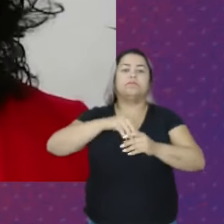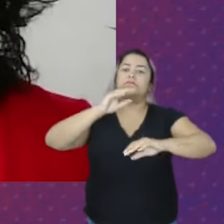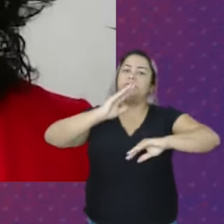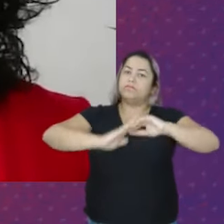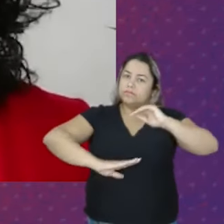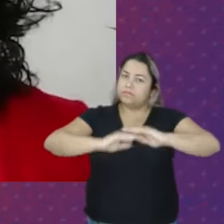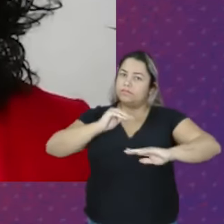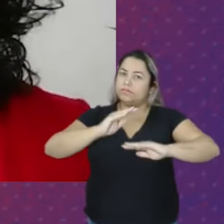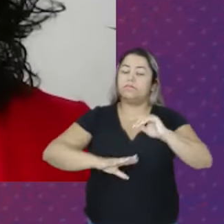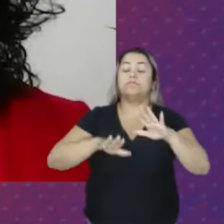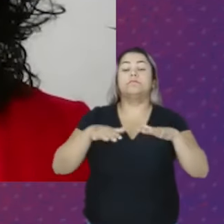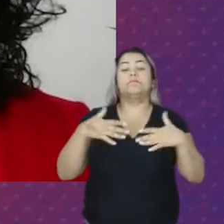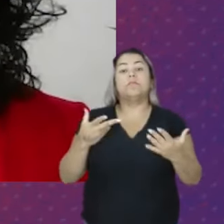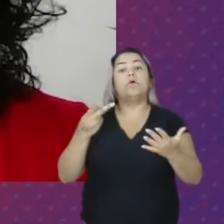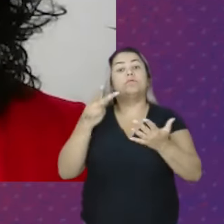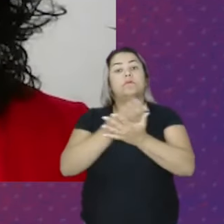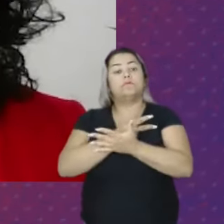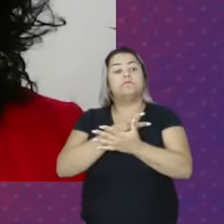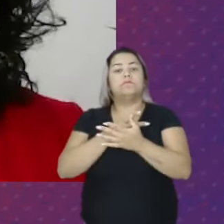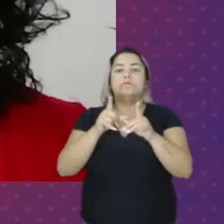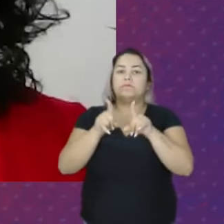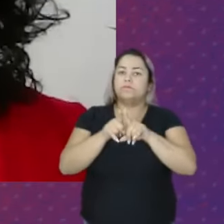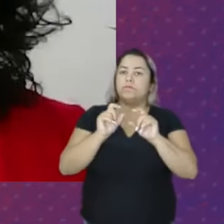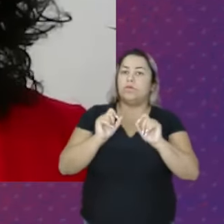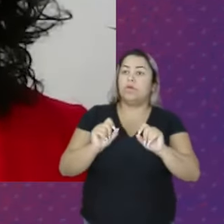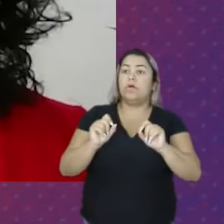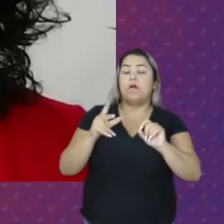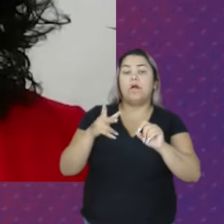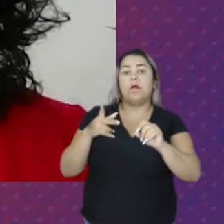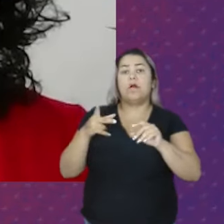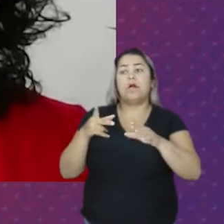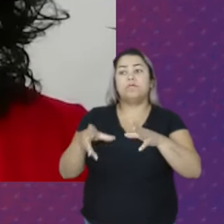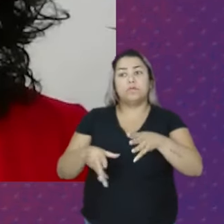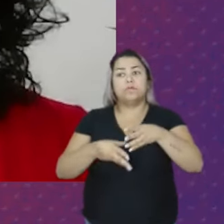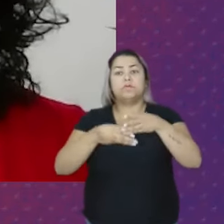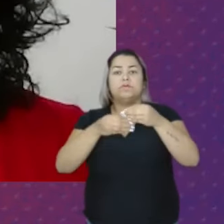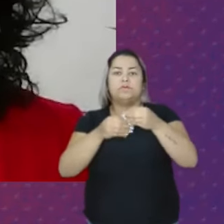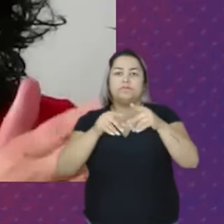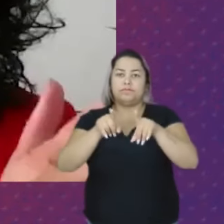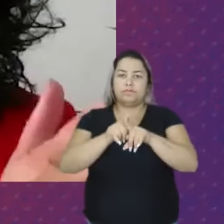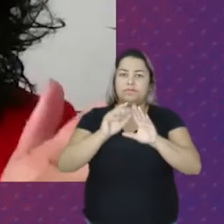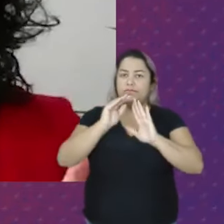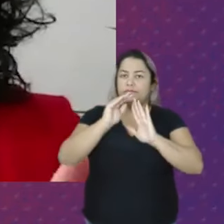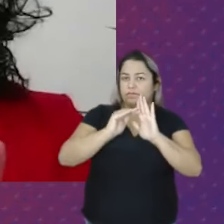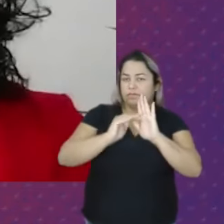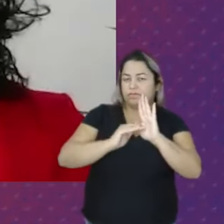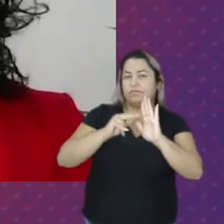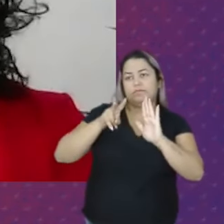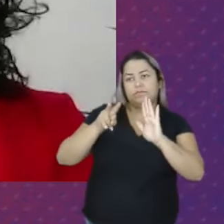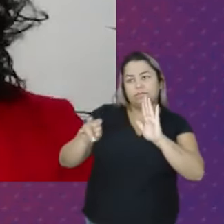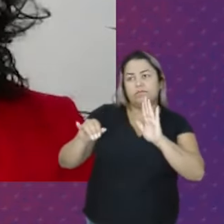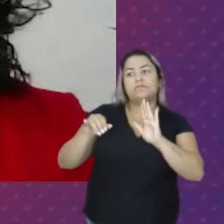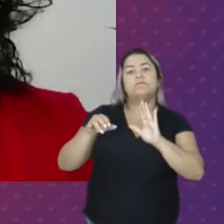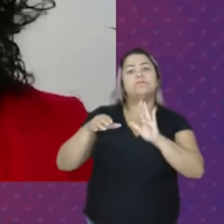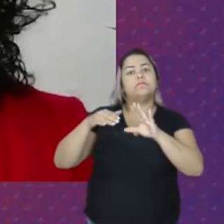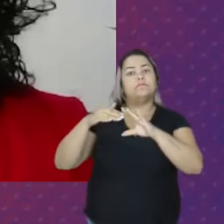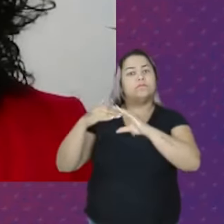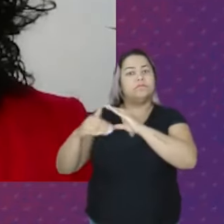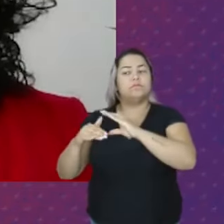profissão. Então, o Conselho Tutelar, para aplicar suas medidas, o que ele vai fazer? Ele vai